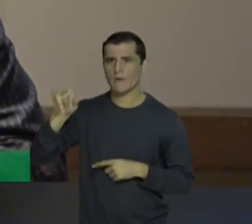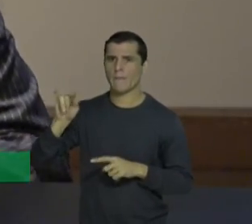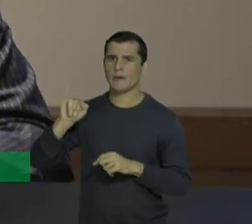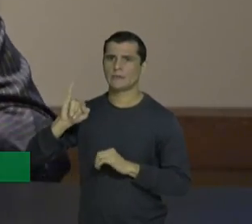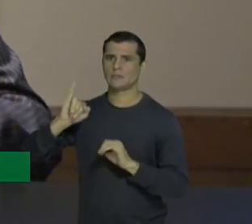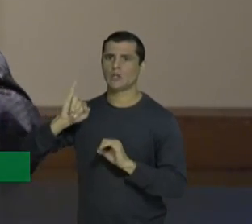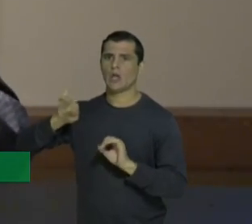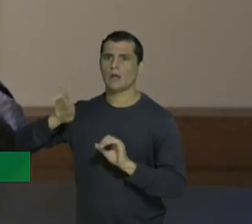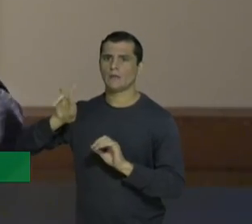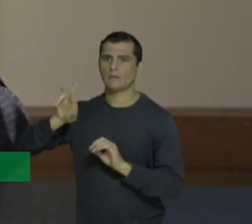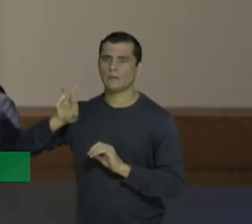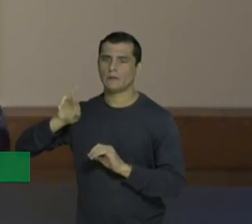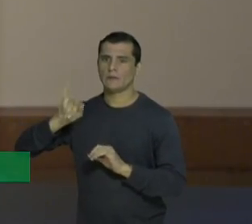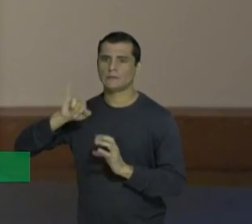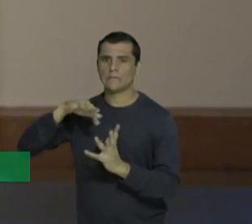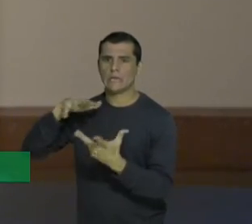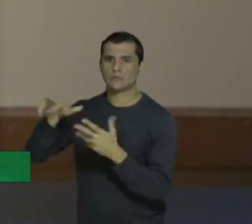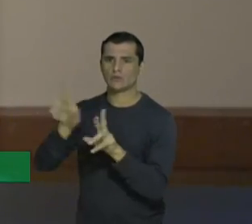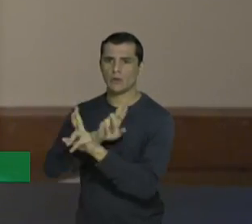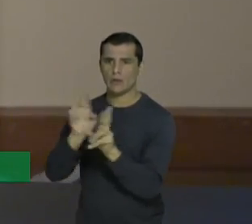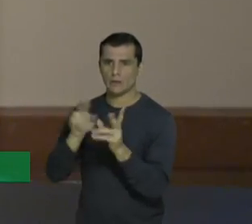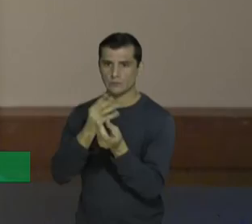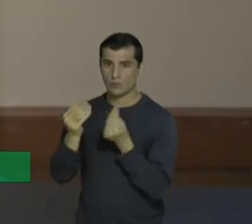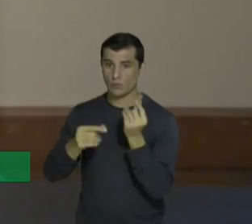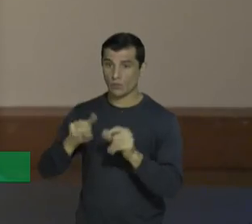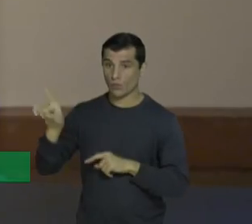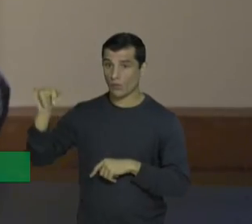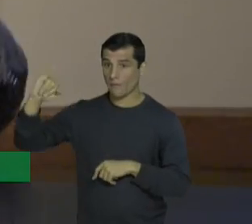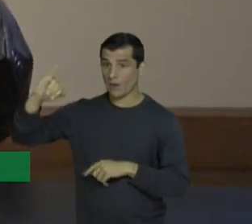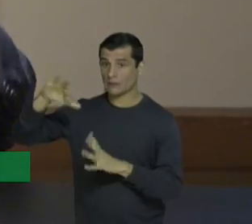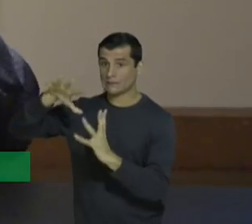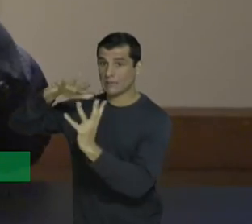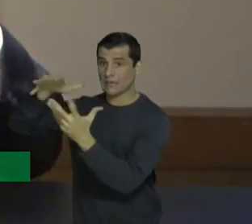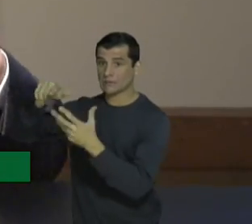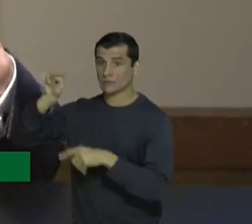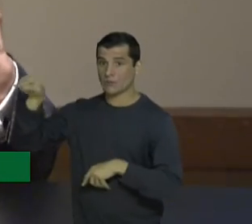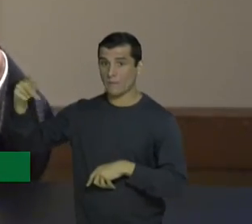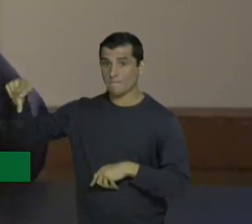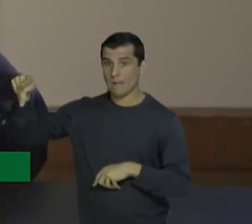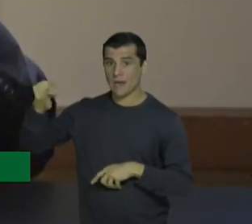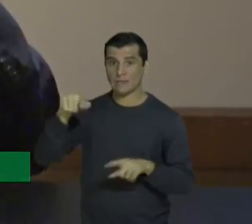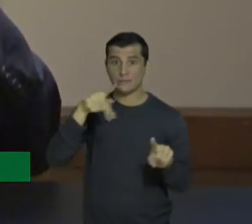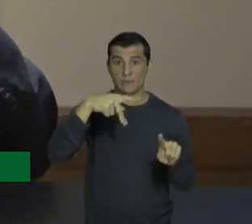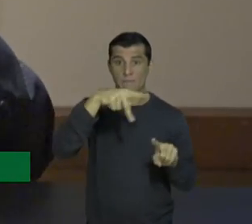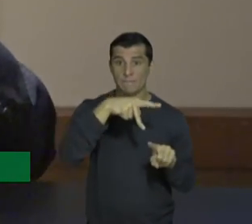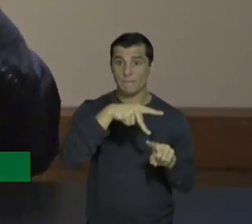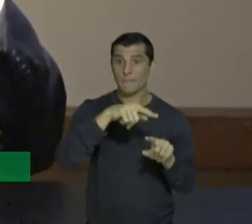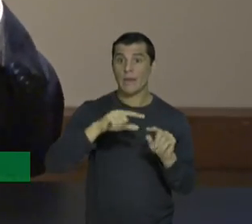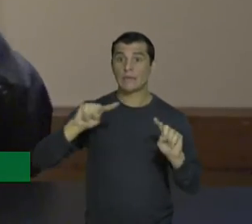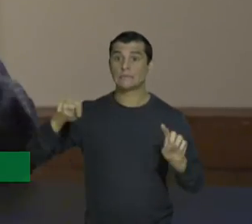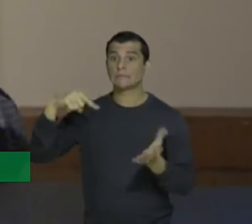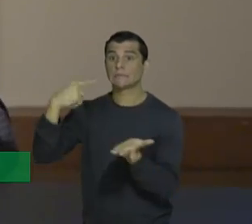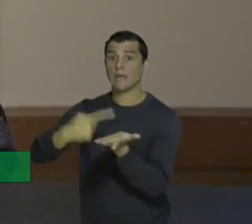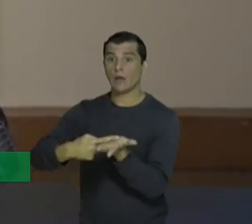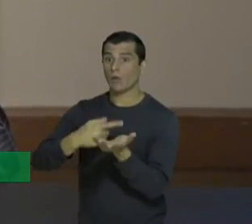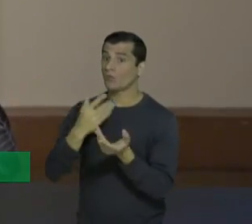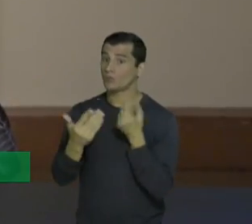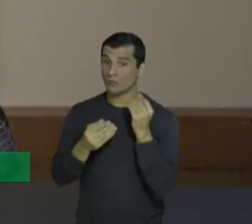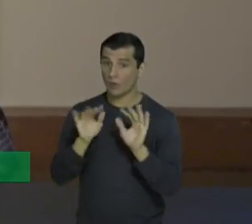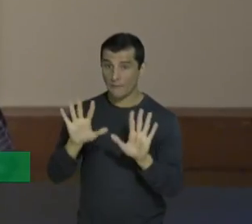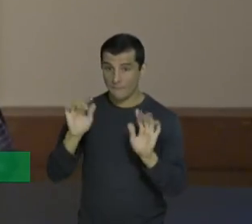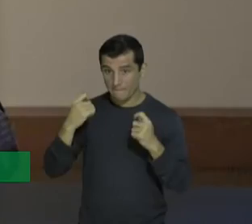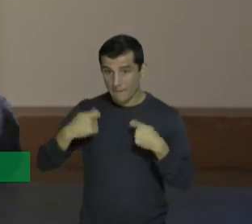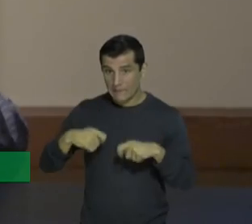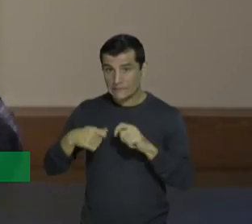Eh acordos internacionais de maneira geral eh não precisam não eles precisam não só ser eh